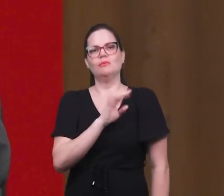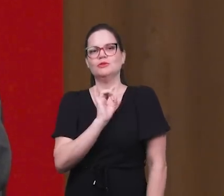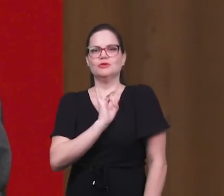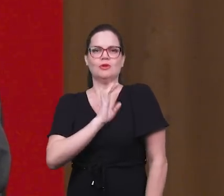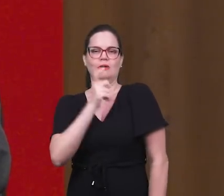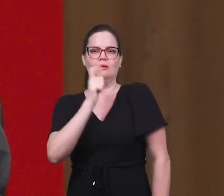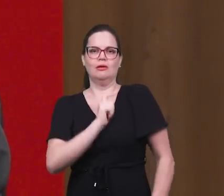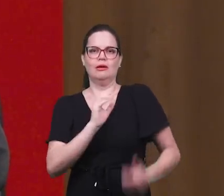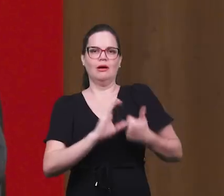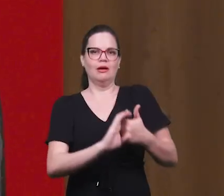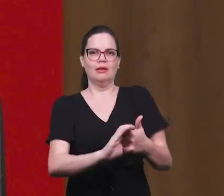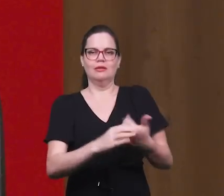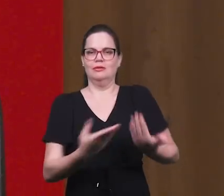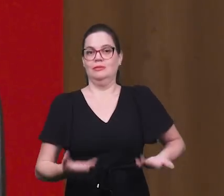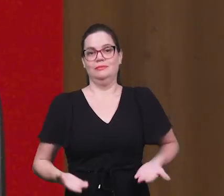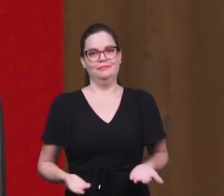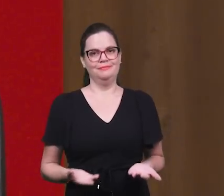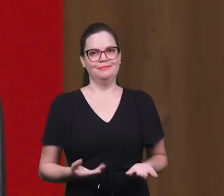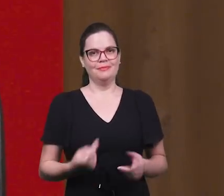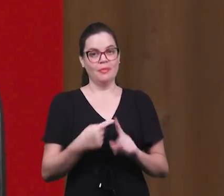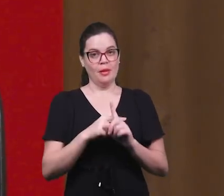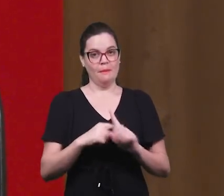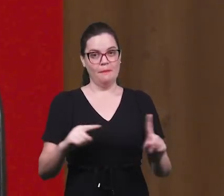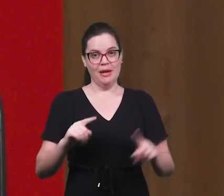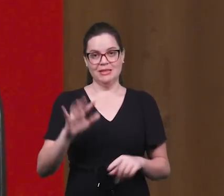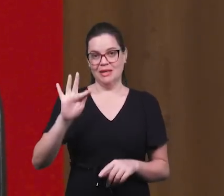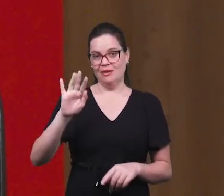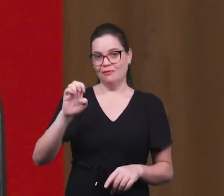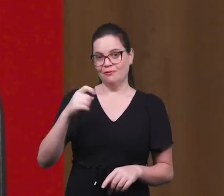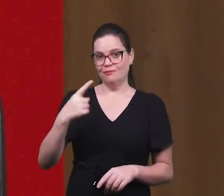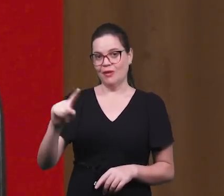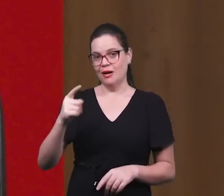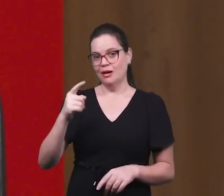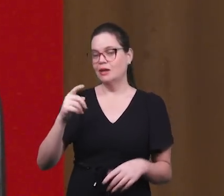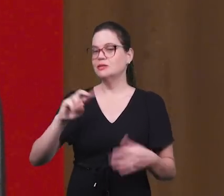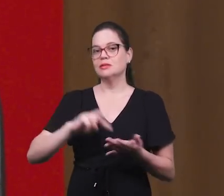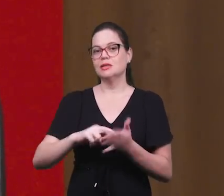vê, né? Então, mas o povo que era